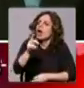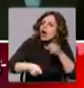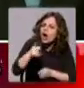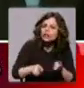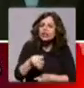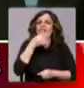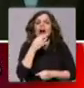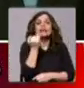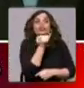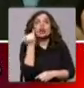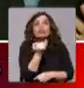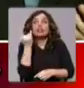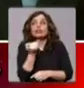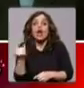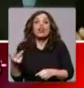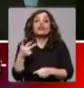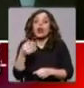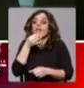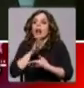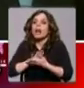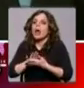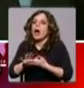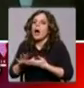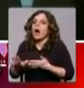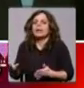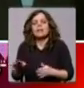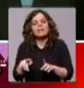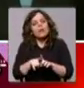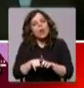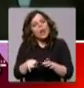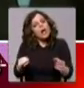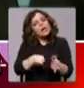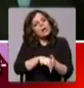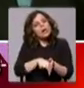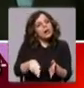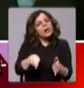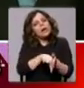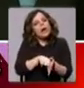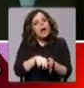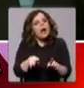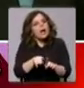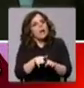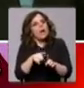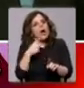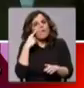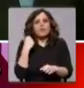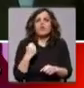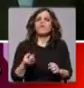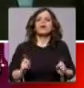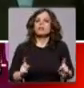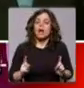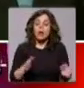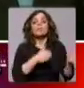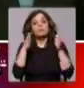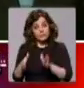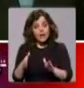troika. Por conseguinte, este tipo de chantagem, chamemos-lhe assim, não tem aqui um grande eco. Uma coisa é certa, há a preocupação da parte